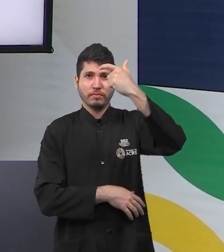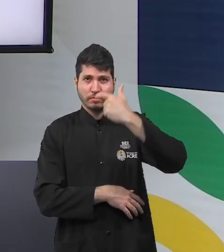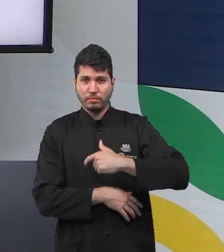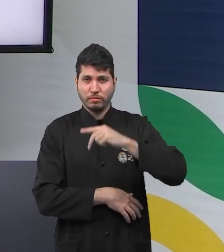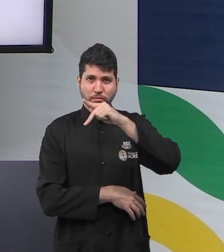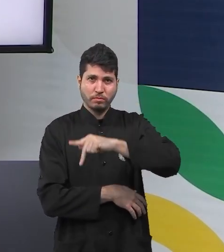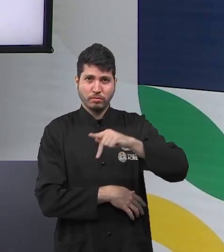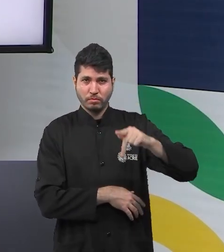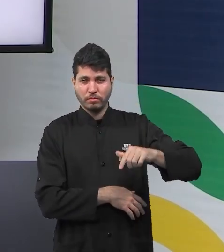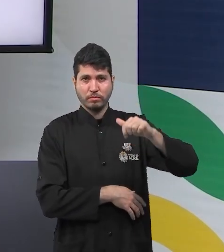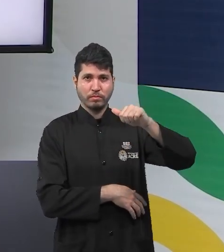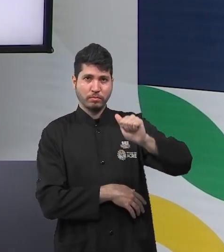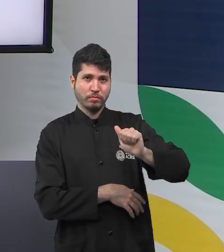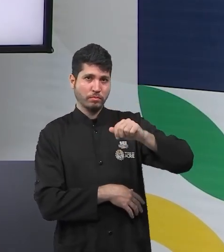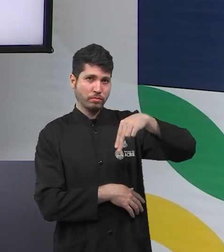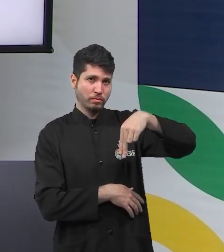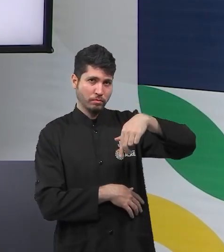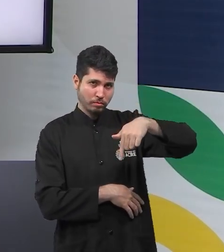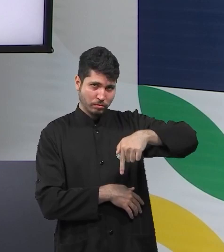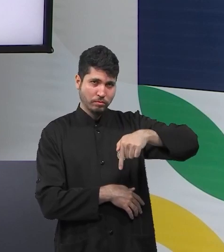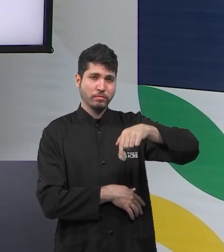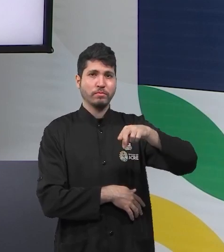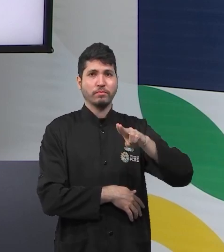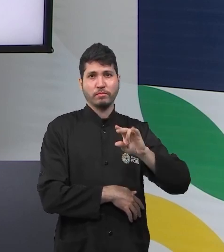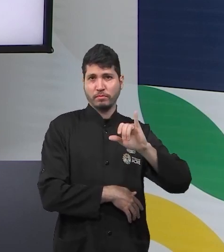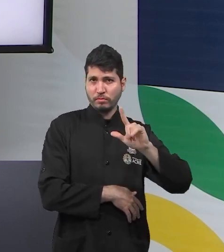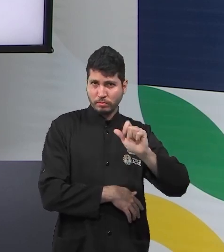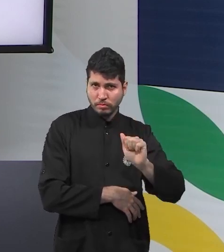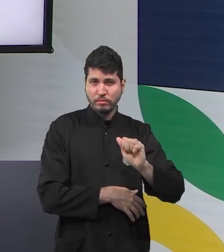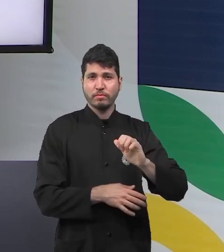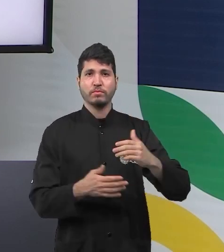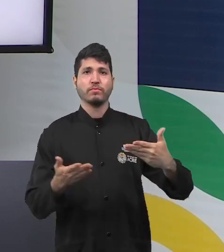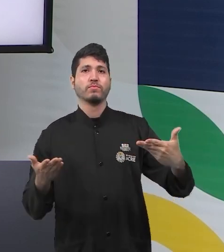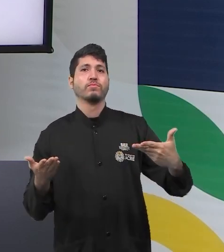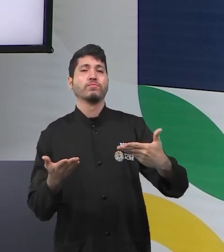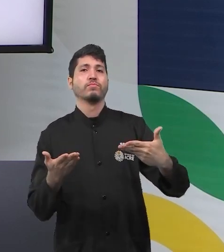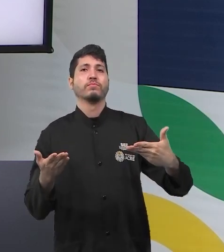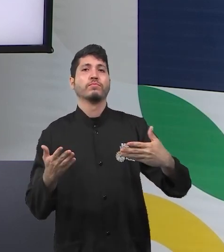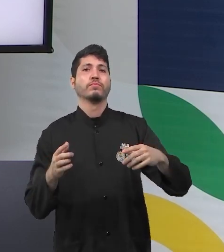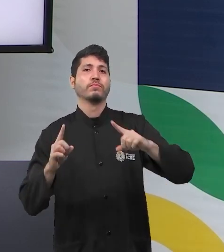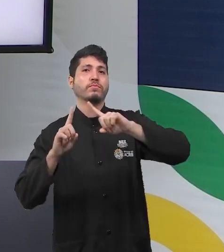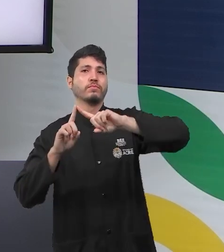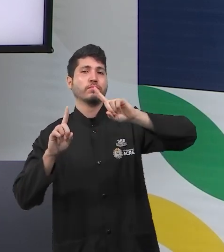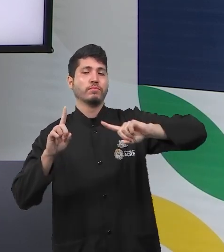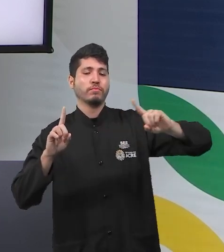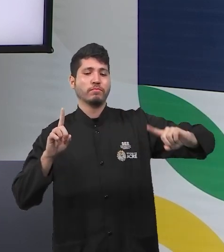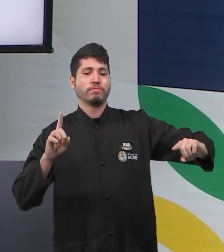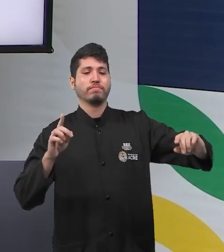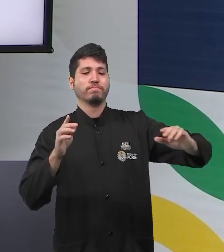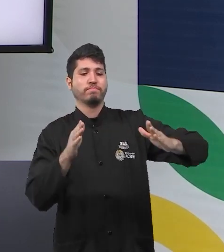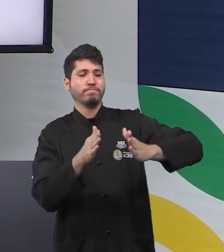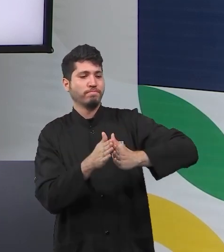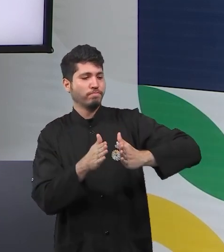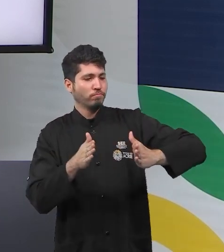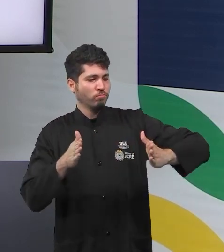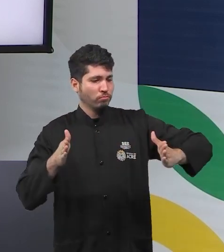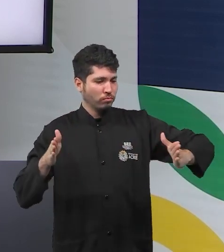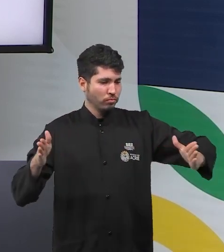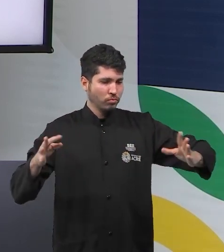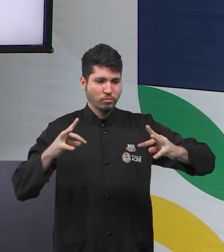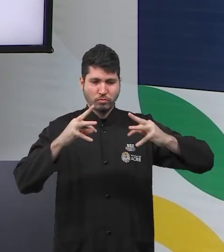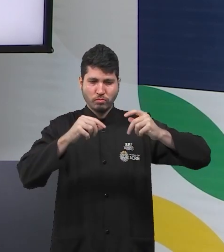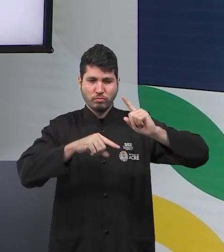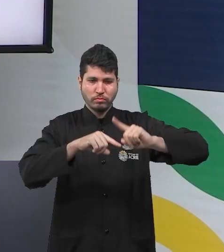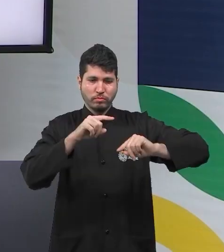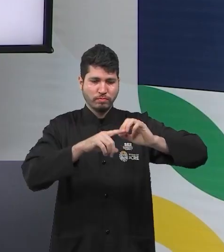Áquila e na aula de hoje estudaremos variação entre grandezas, conteúdo esse da